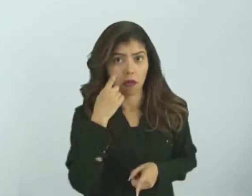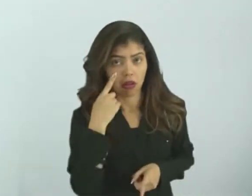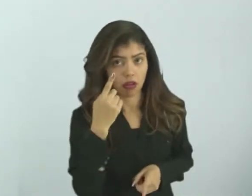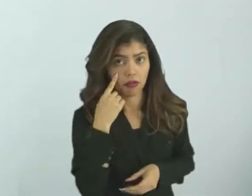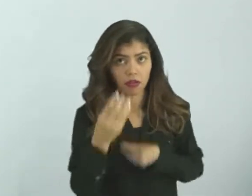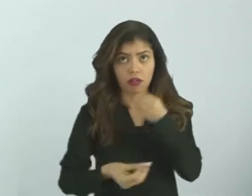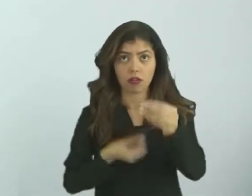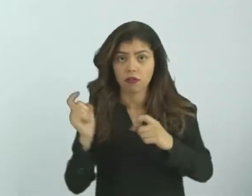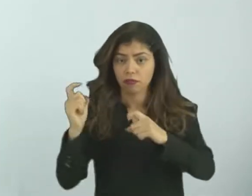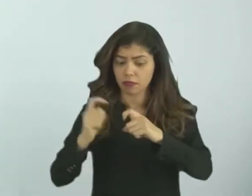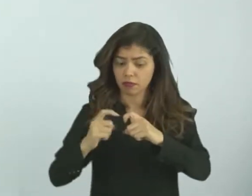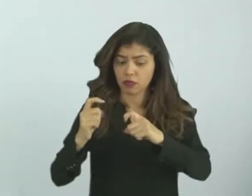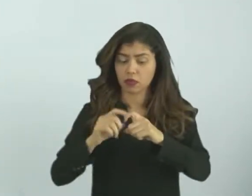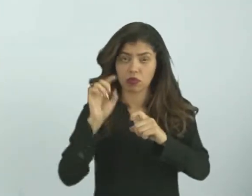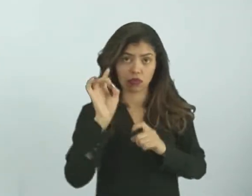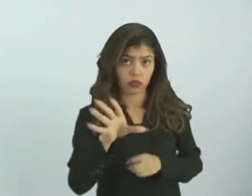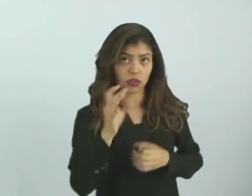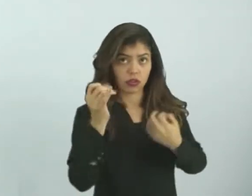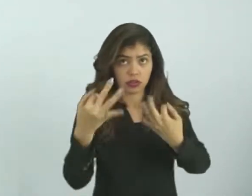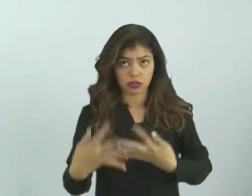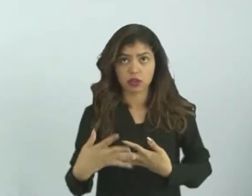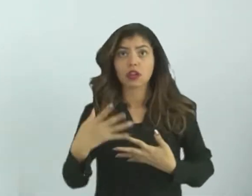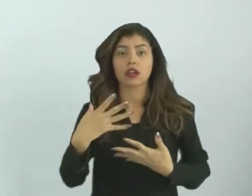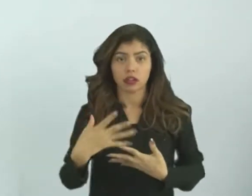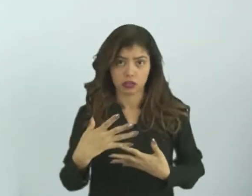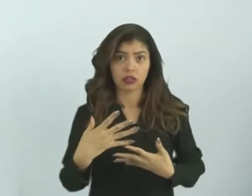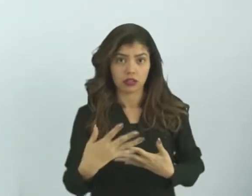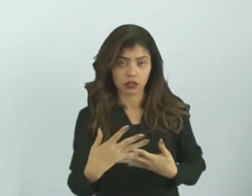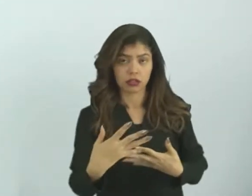os médicos só recomendam o uso